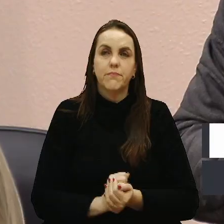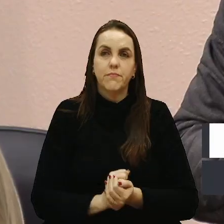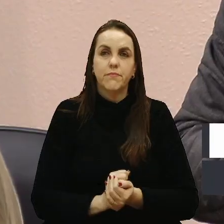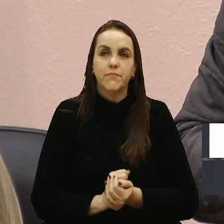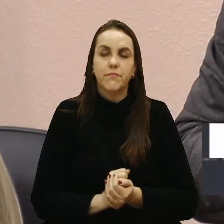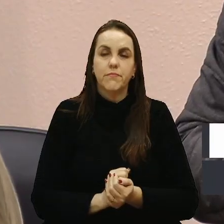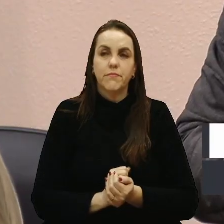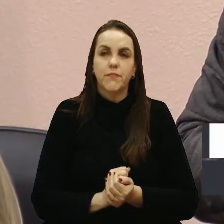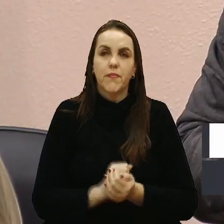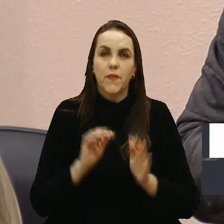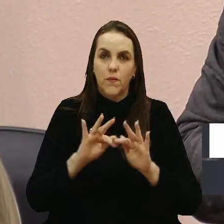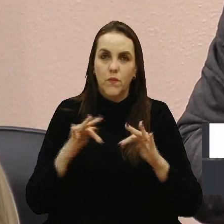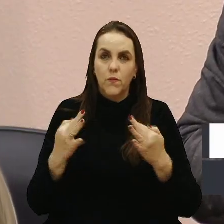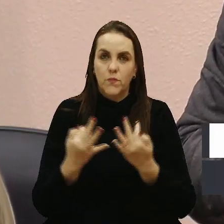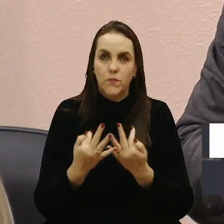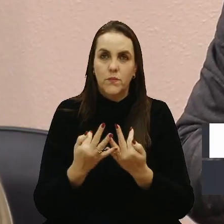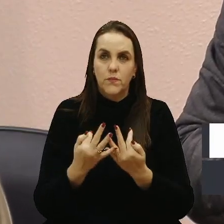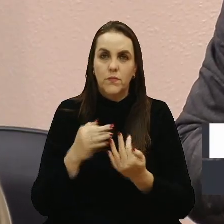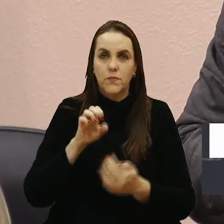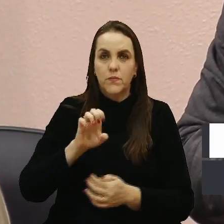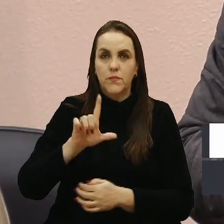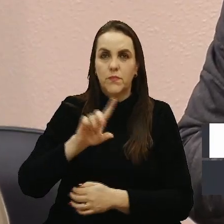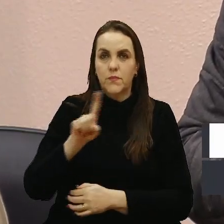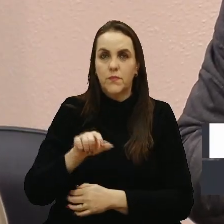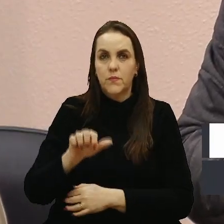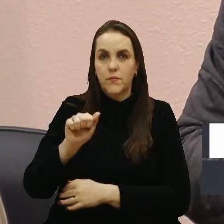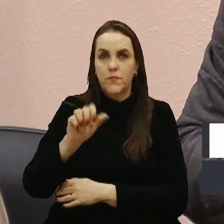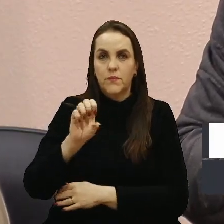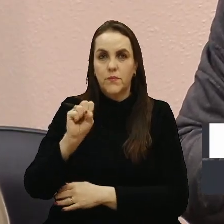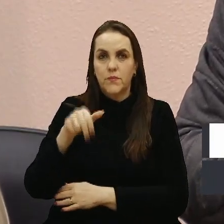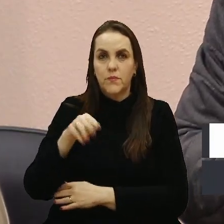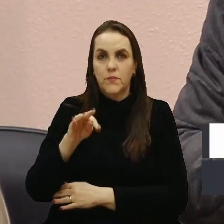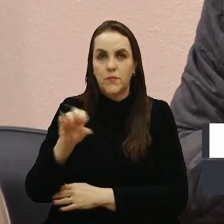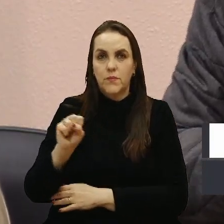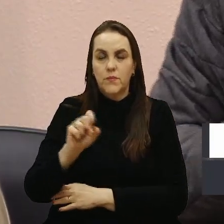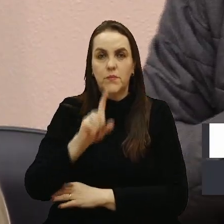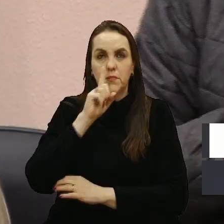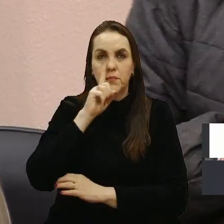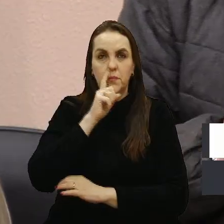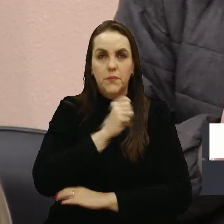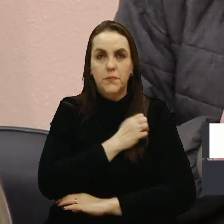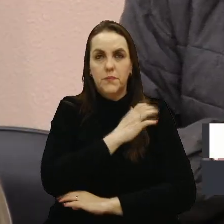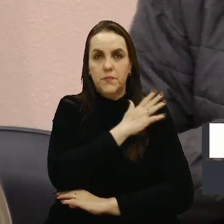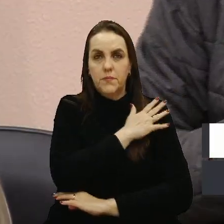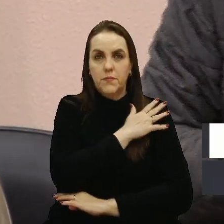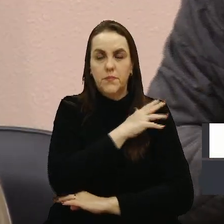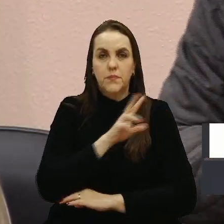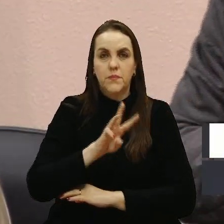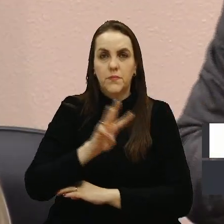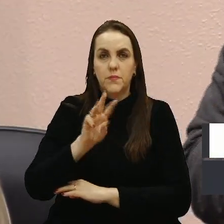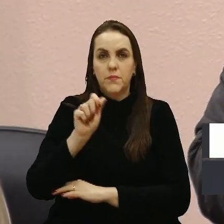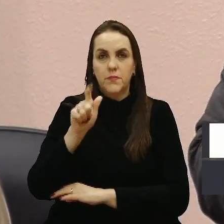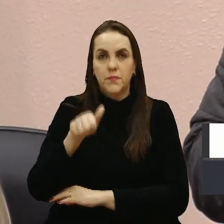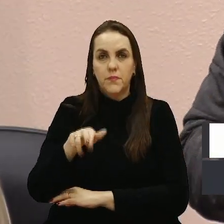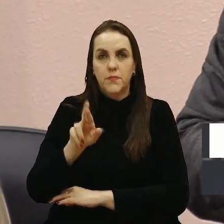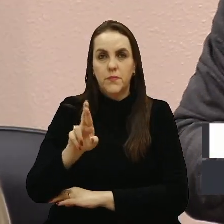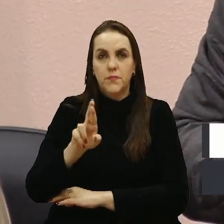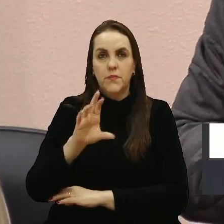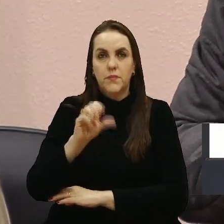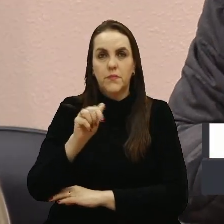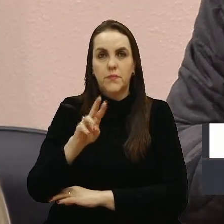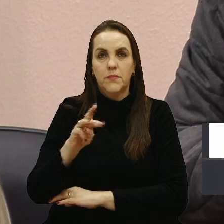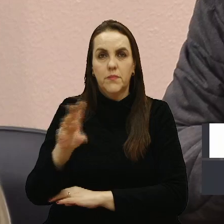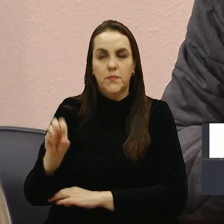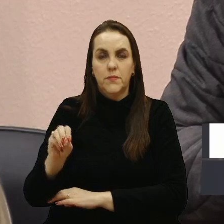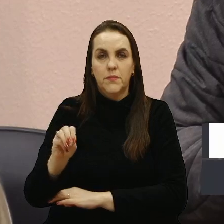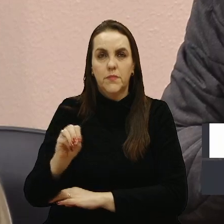aos familiares da Elza Carvalho dos Santos, mãe do tenente-coronel Wagner Carvalho, comandante do Colégio Tiradentes